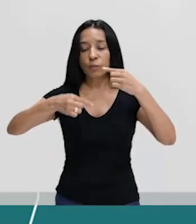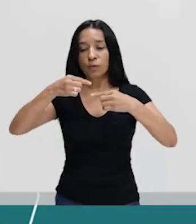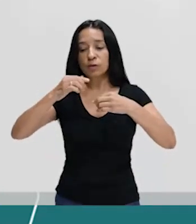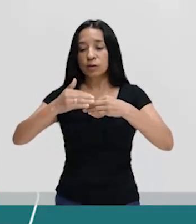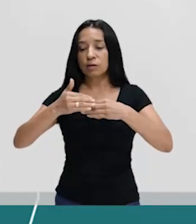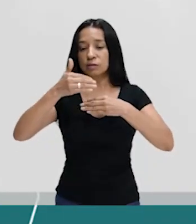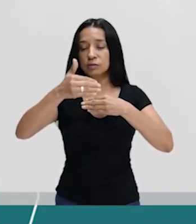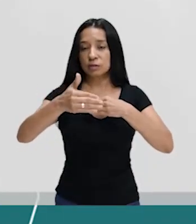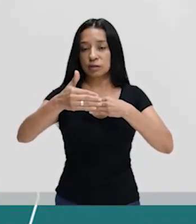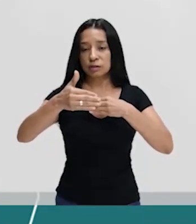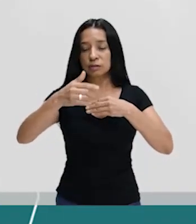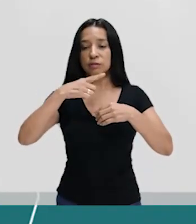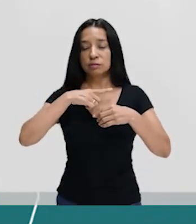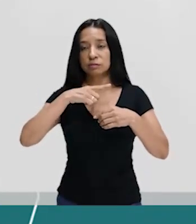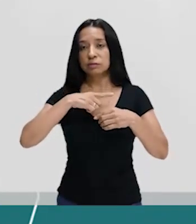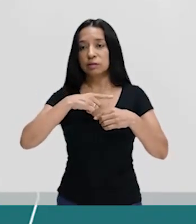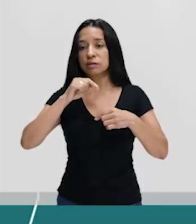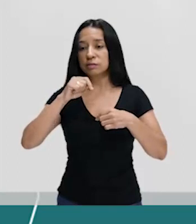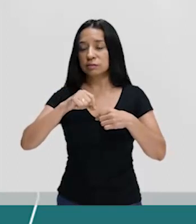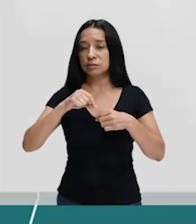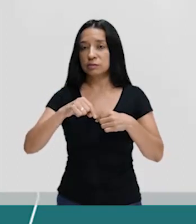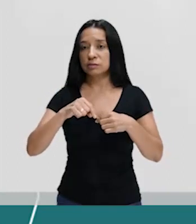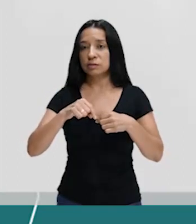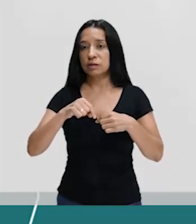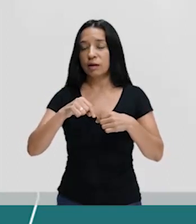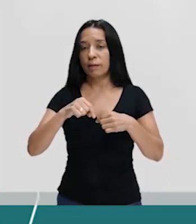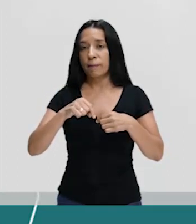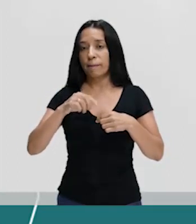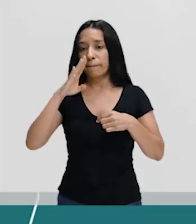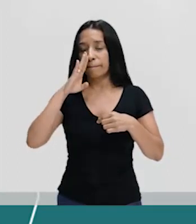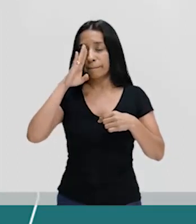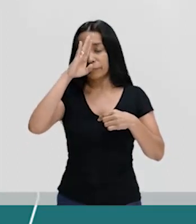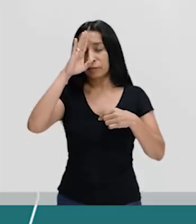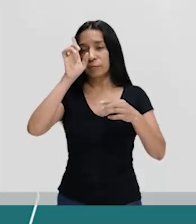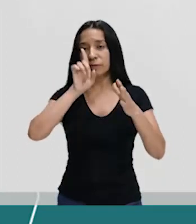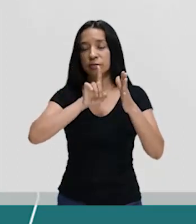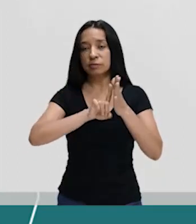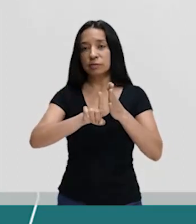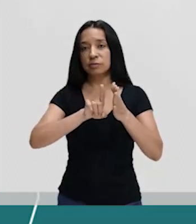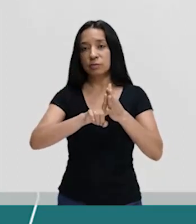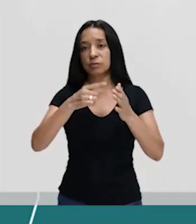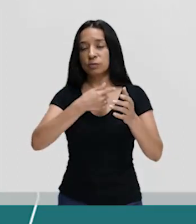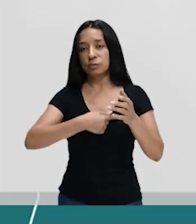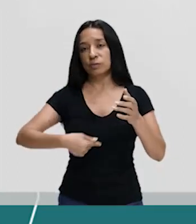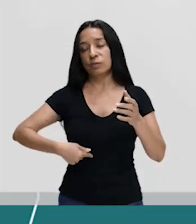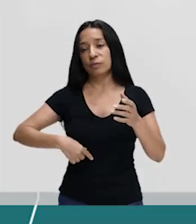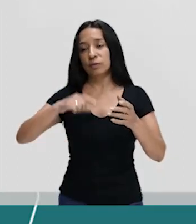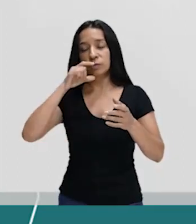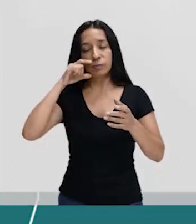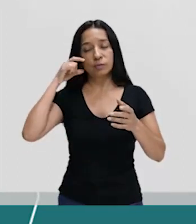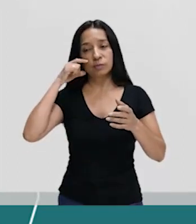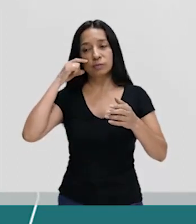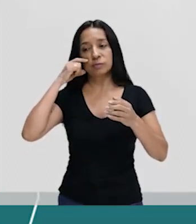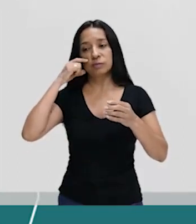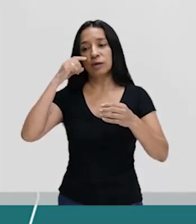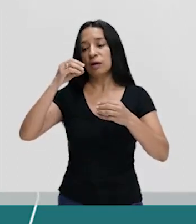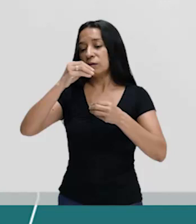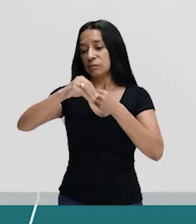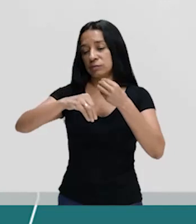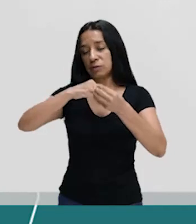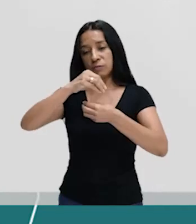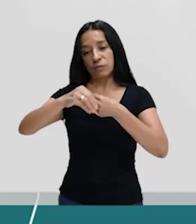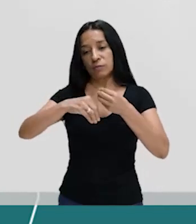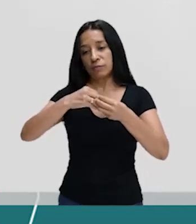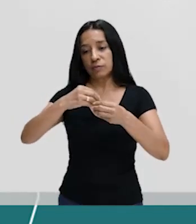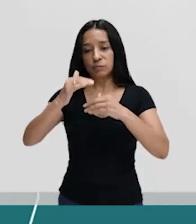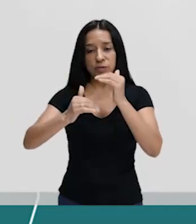externa, nós temos aqui uma das principais questões que o governo de Dom Pedro II vai se envolver em